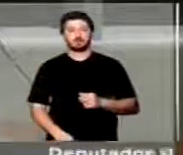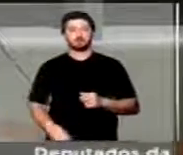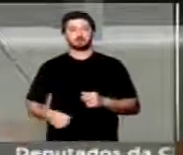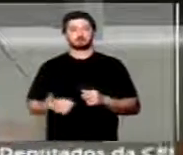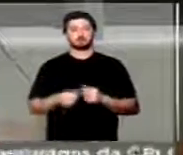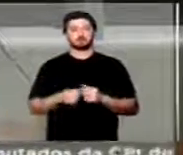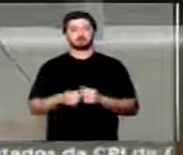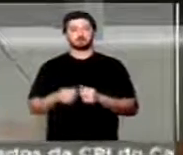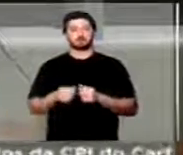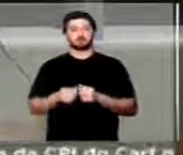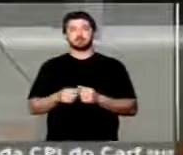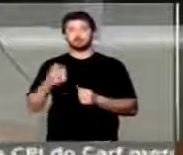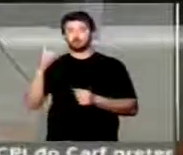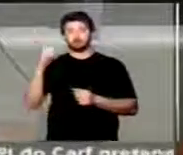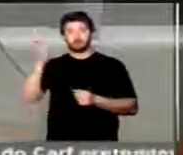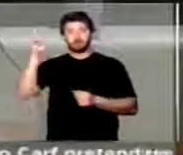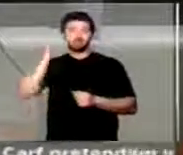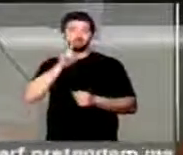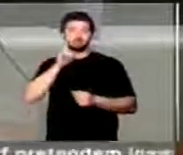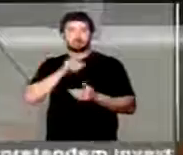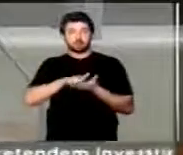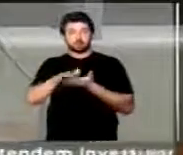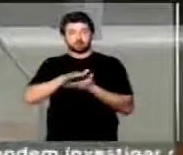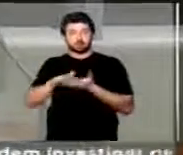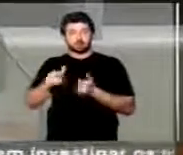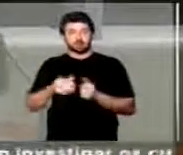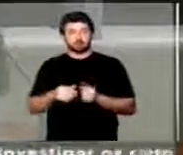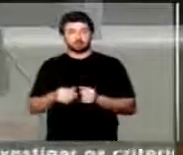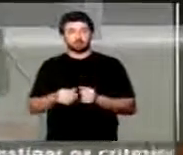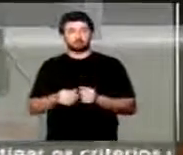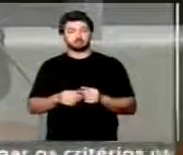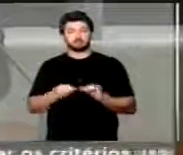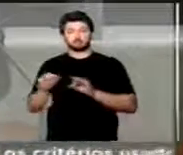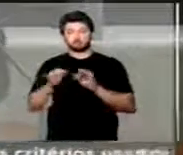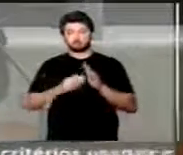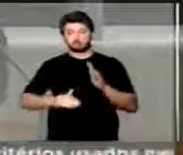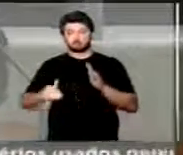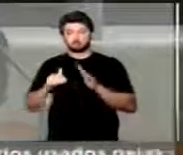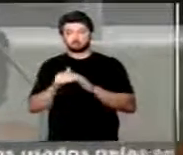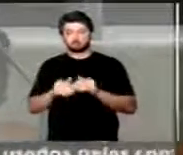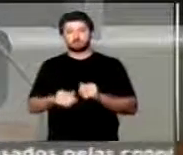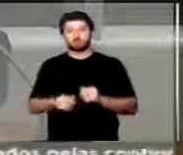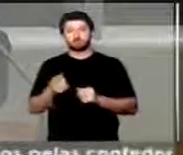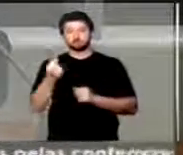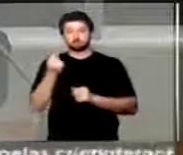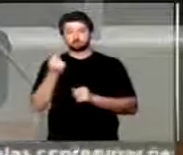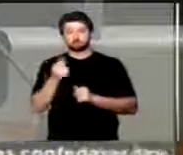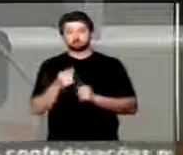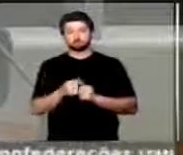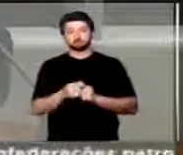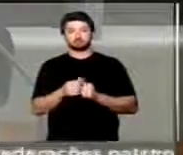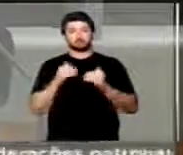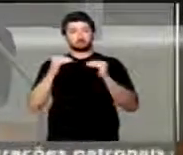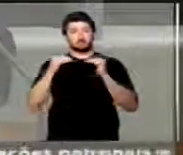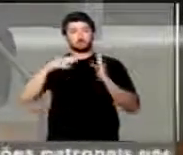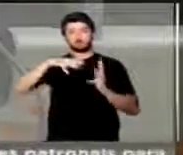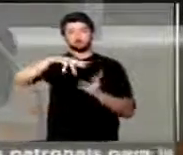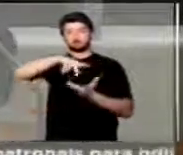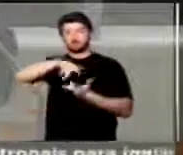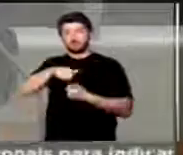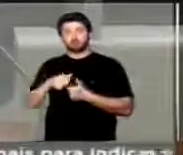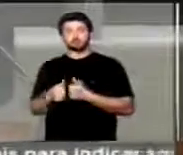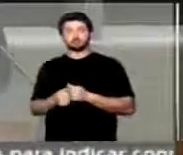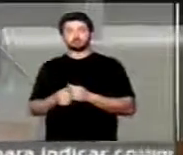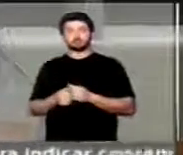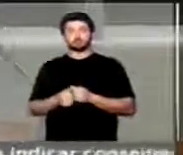da maquininha de dólar nos Estados Unidos, que controlam a moeda padrão